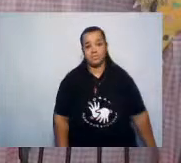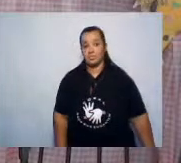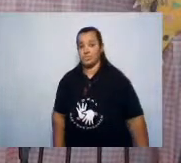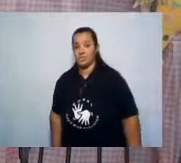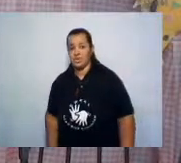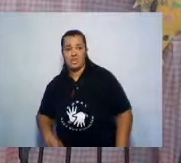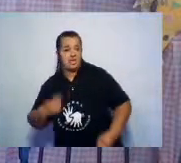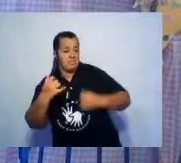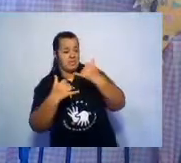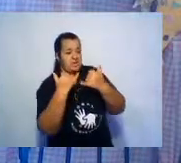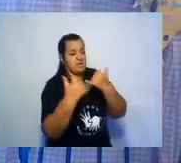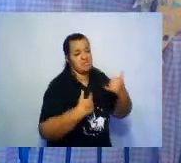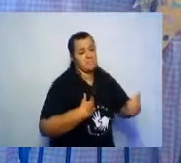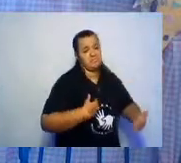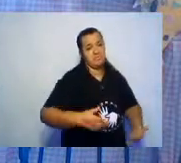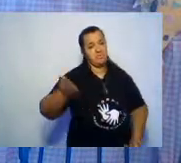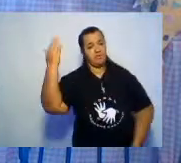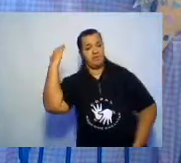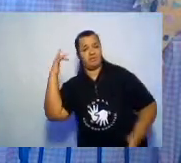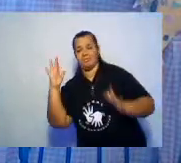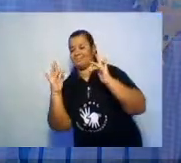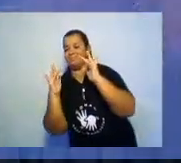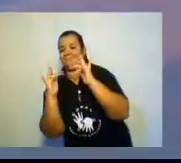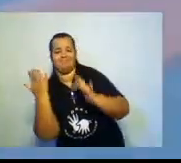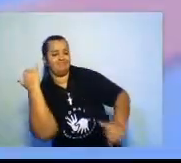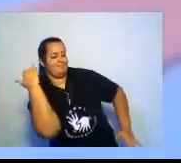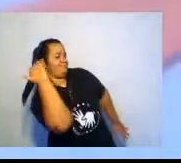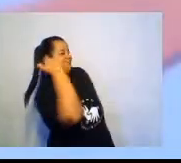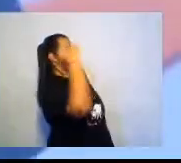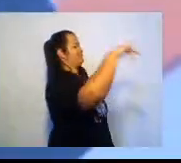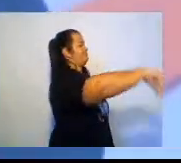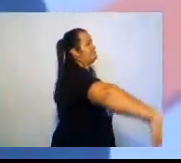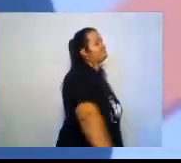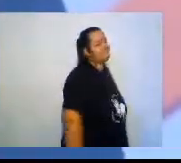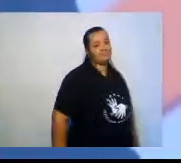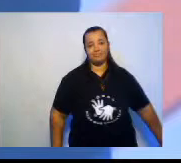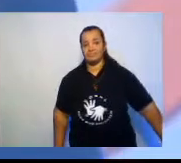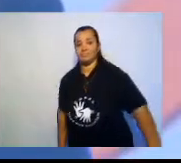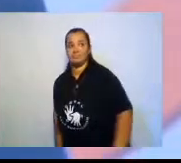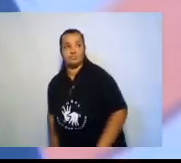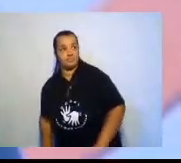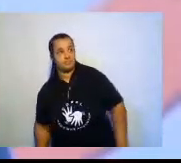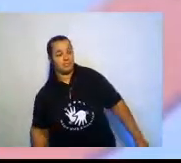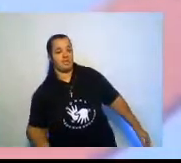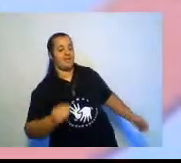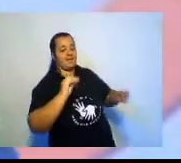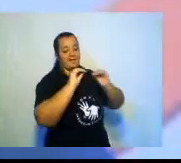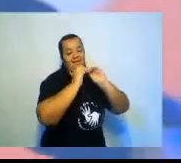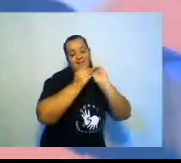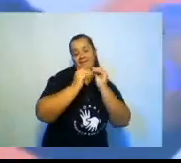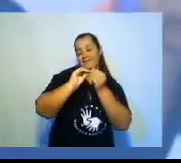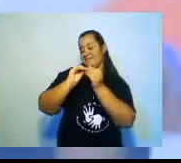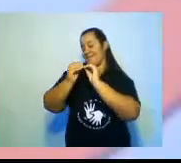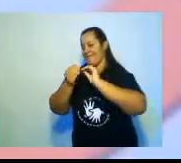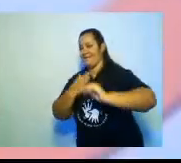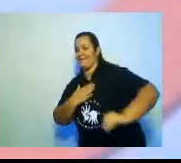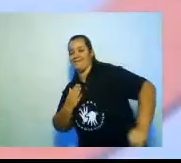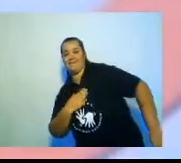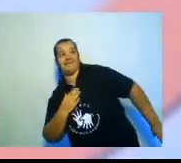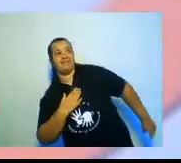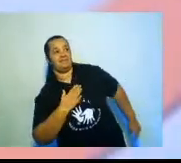Tá tirando onda aí com o meu ex-namoradinho, passando na boca que era